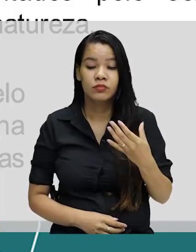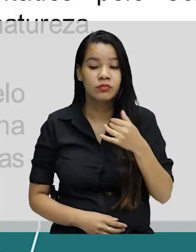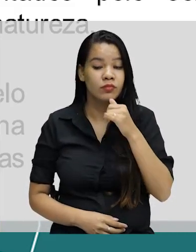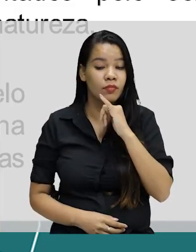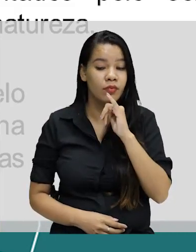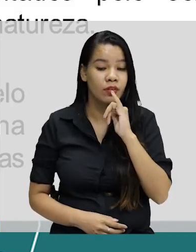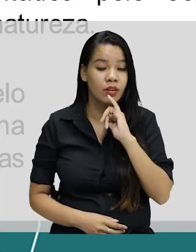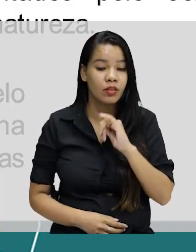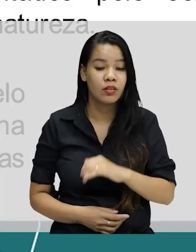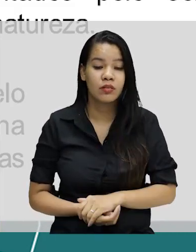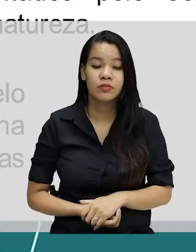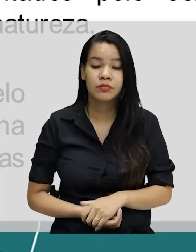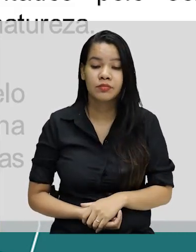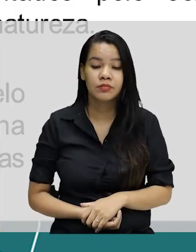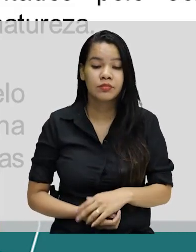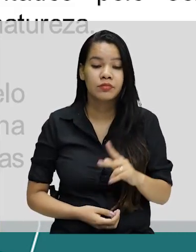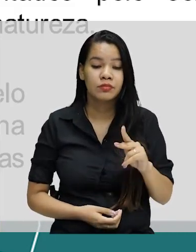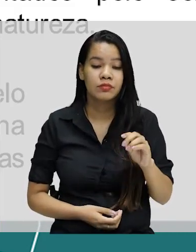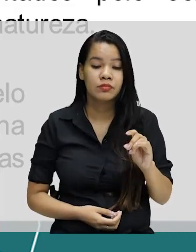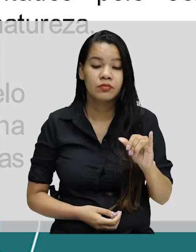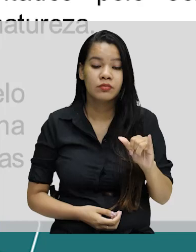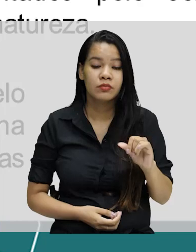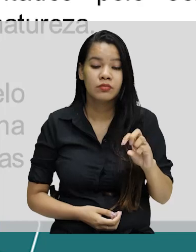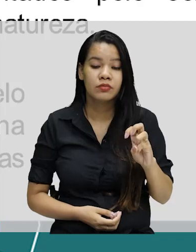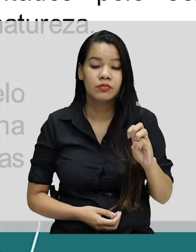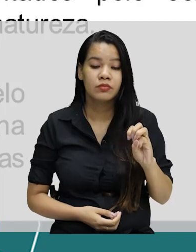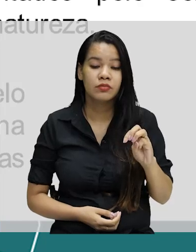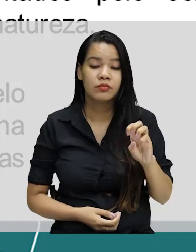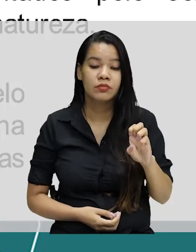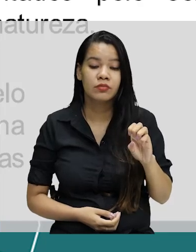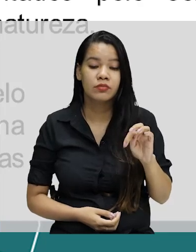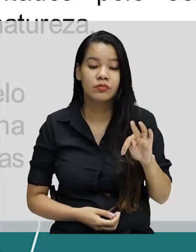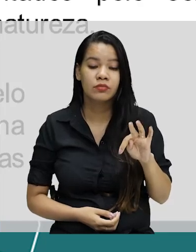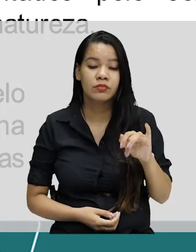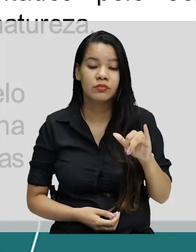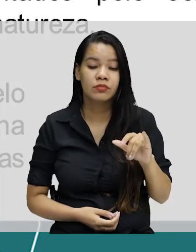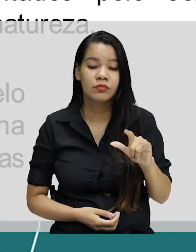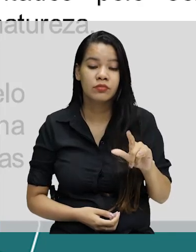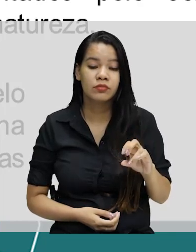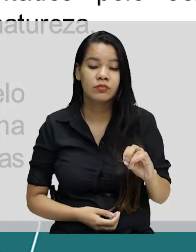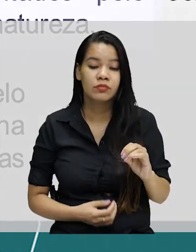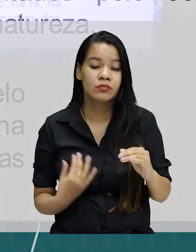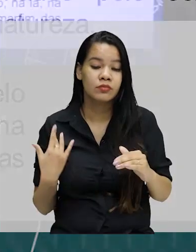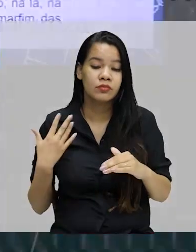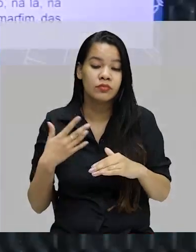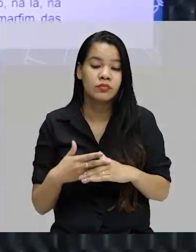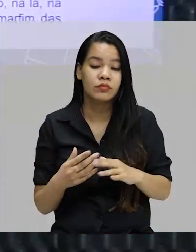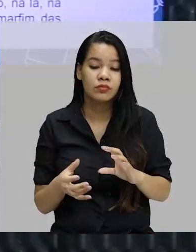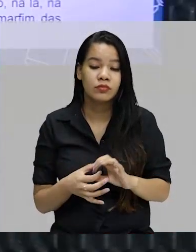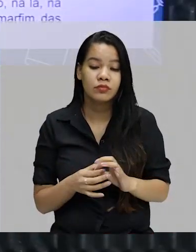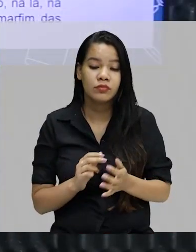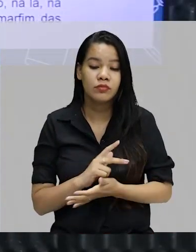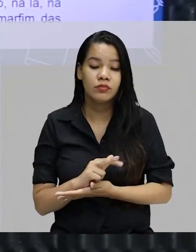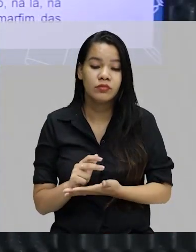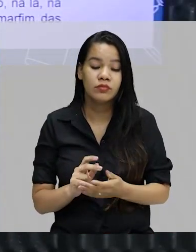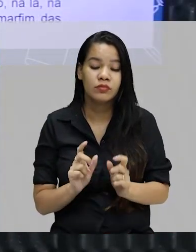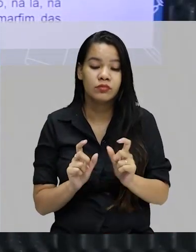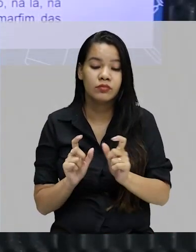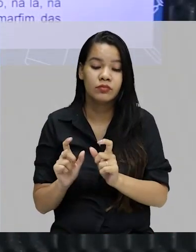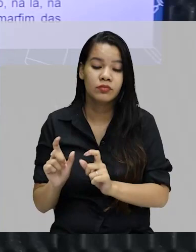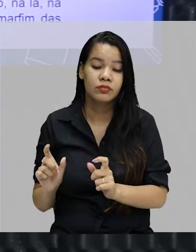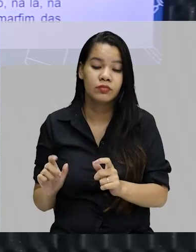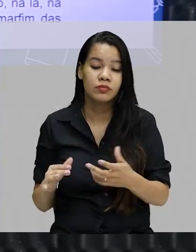polietileno. O polietileno vem da ligação de várias moléculas do etileno. Então, o etileno é o